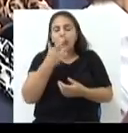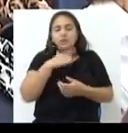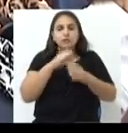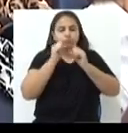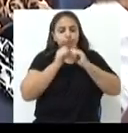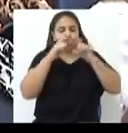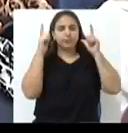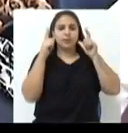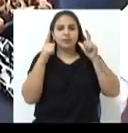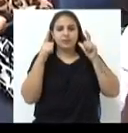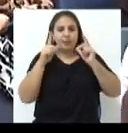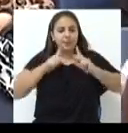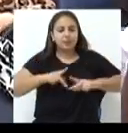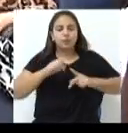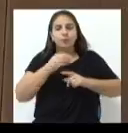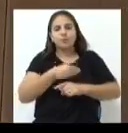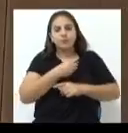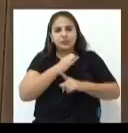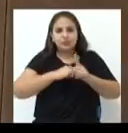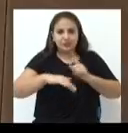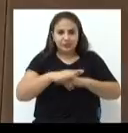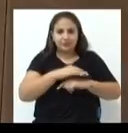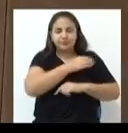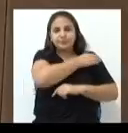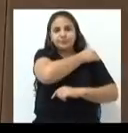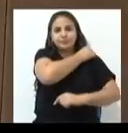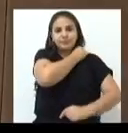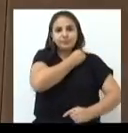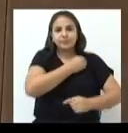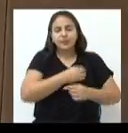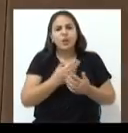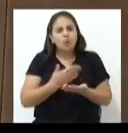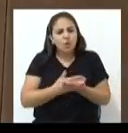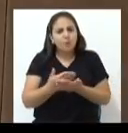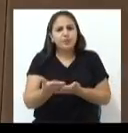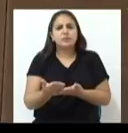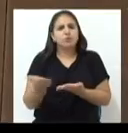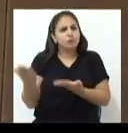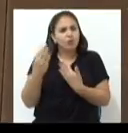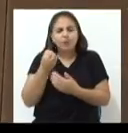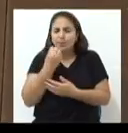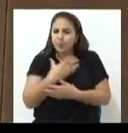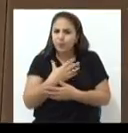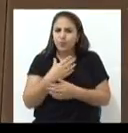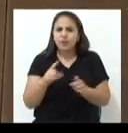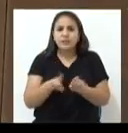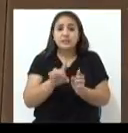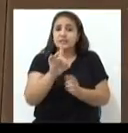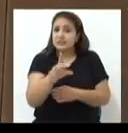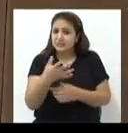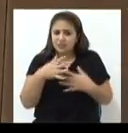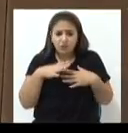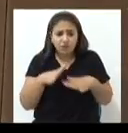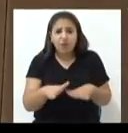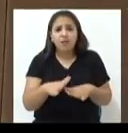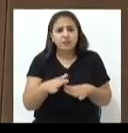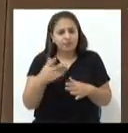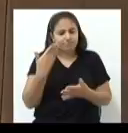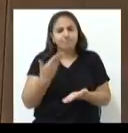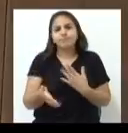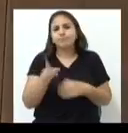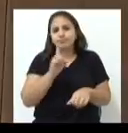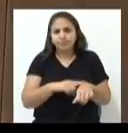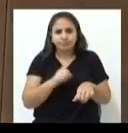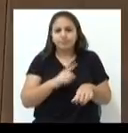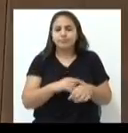do idoso para a vida, para a sociedade. A gente renova, é uma coisa muito boa. Quem não vai está perdendo tempo mesmo, é o que eu